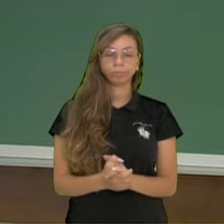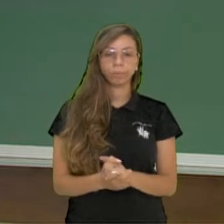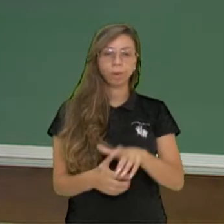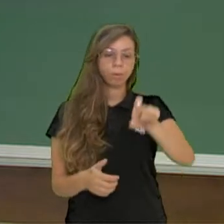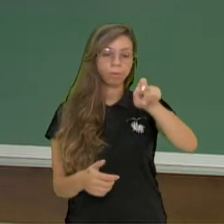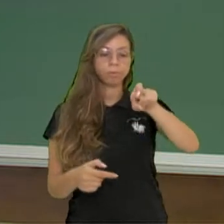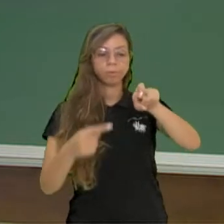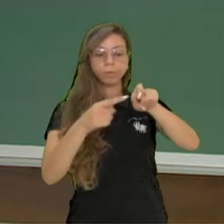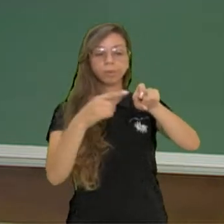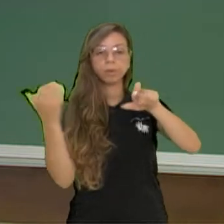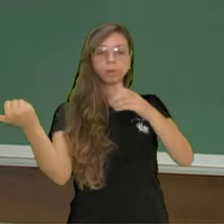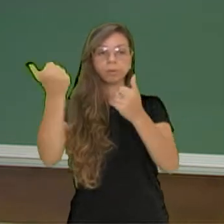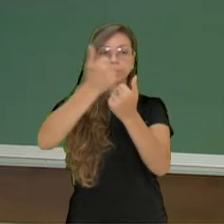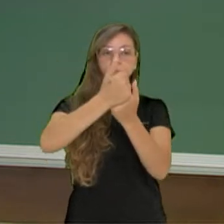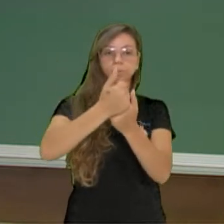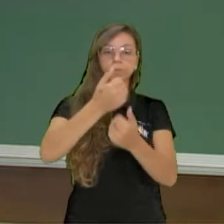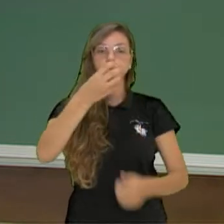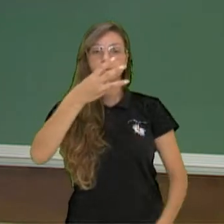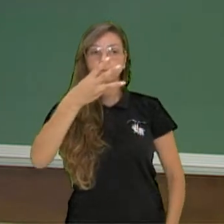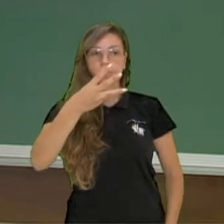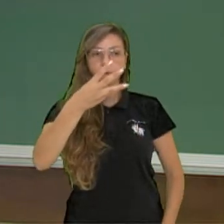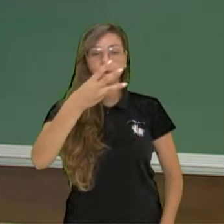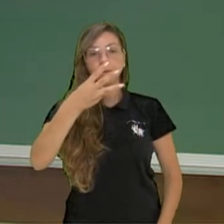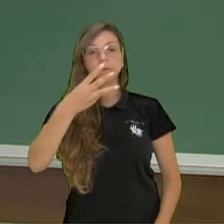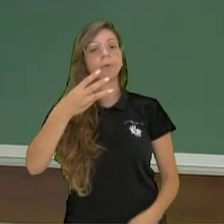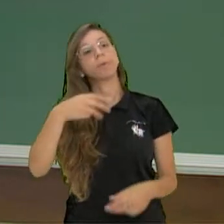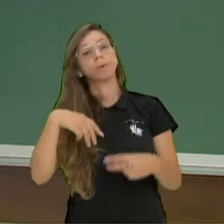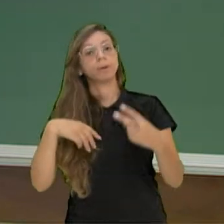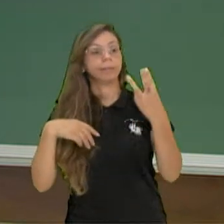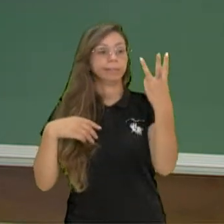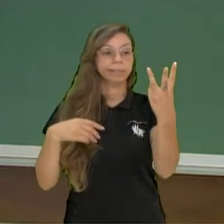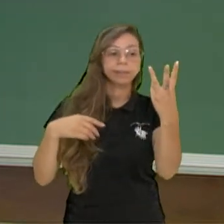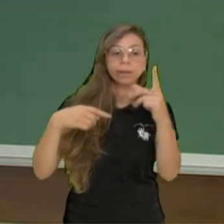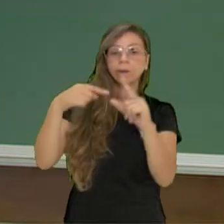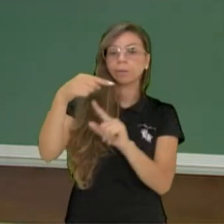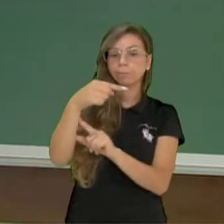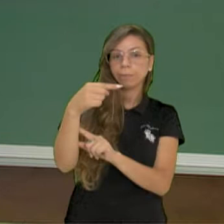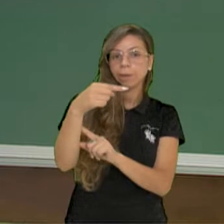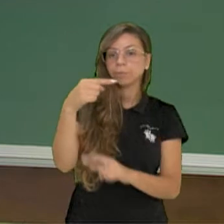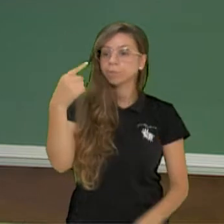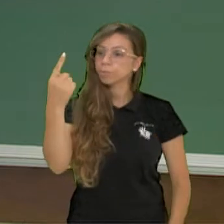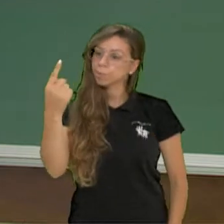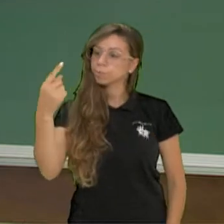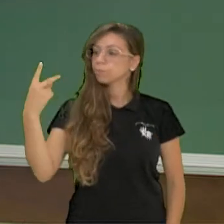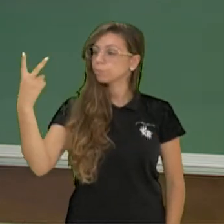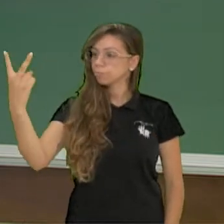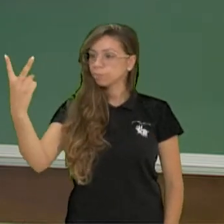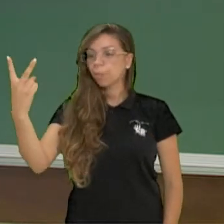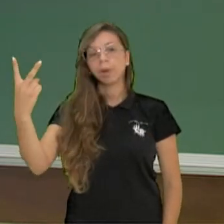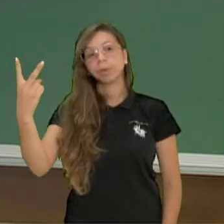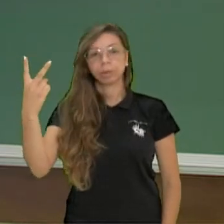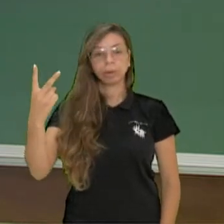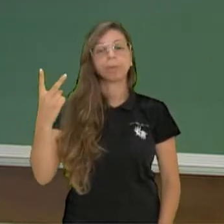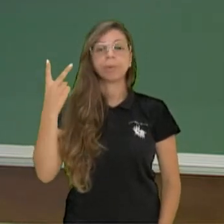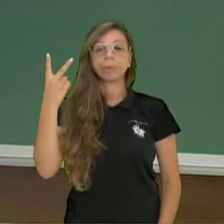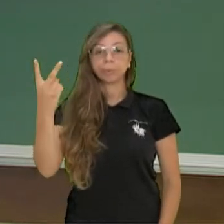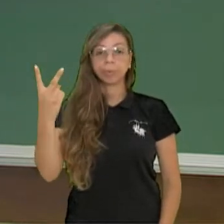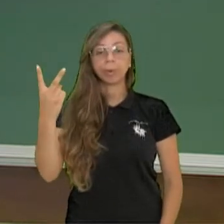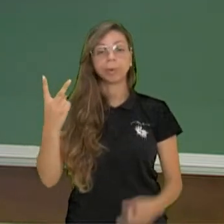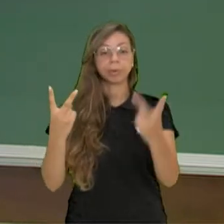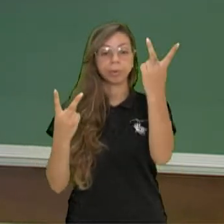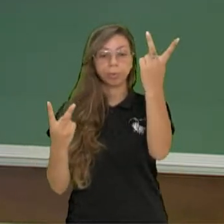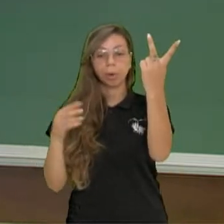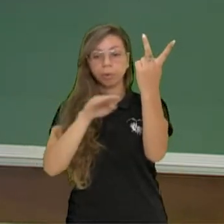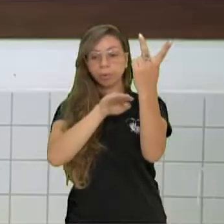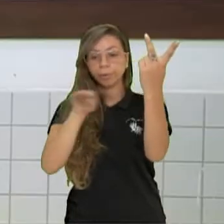Ó. 3 menos 1 dá 2. E 2 dividido por 2 dá 1.